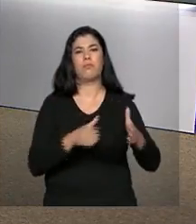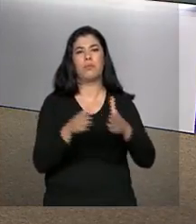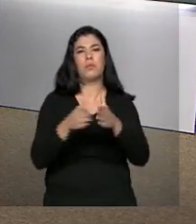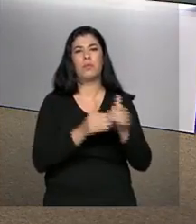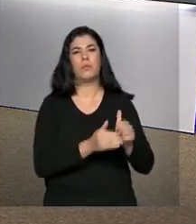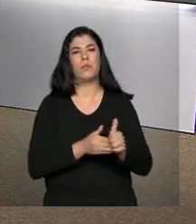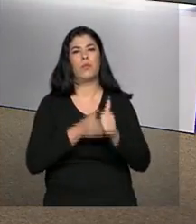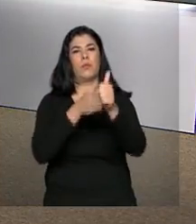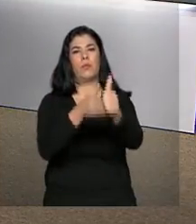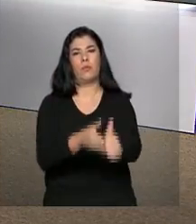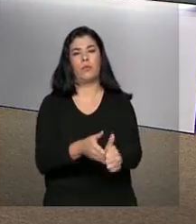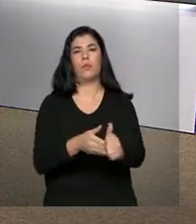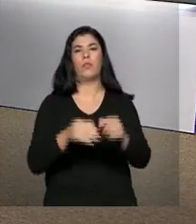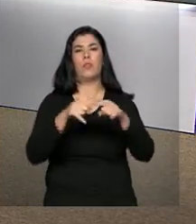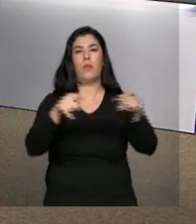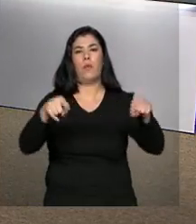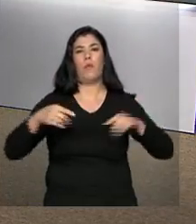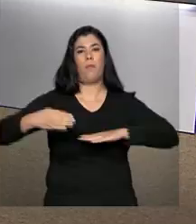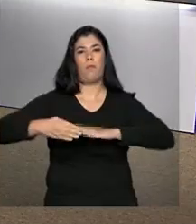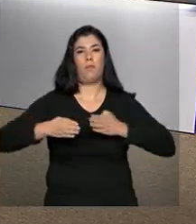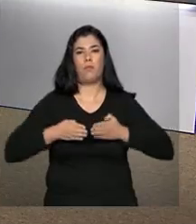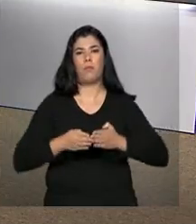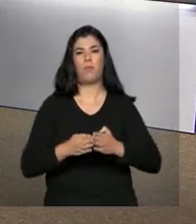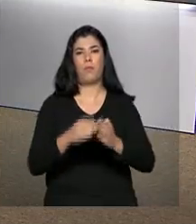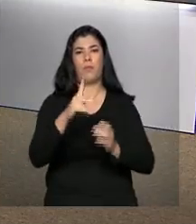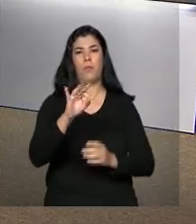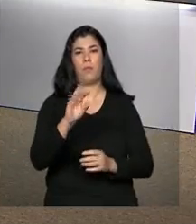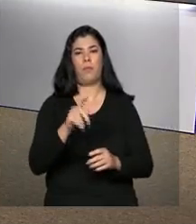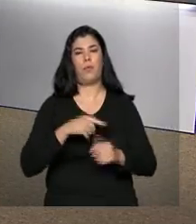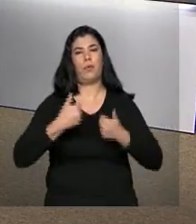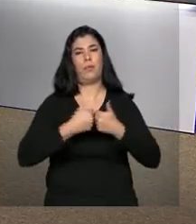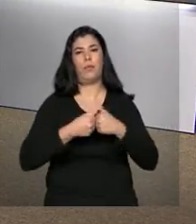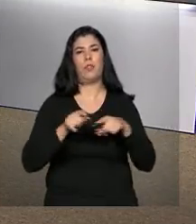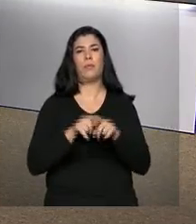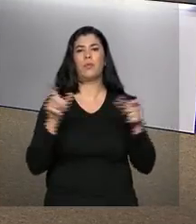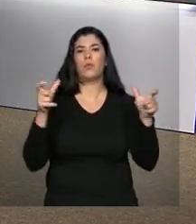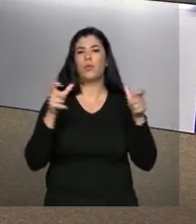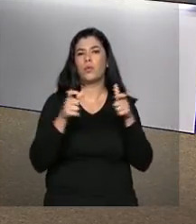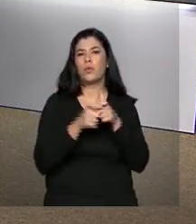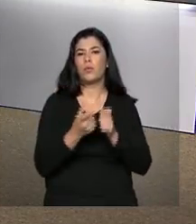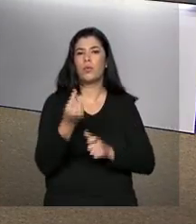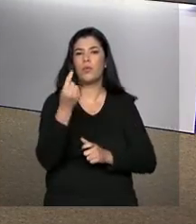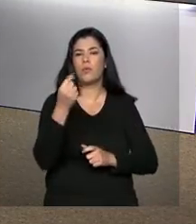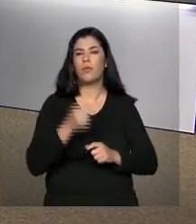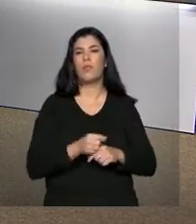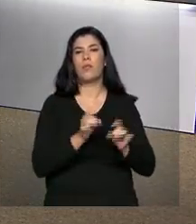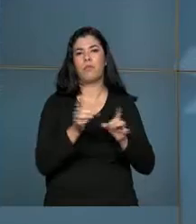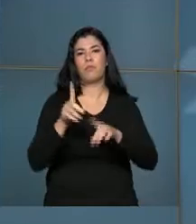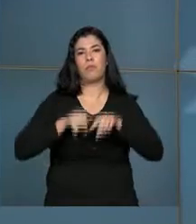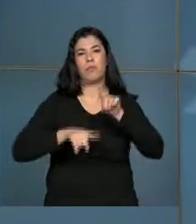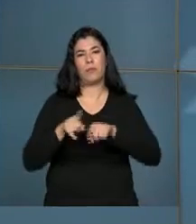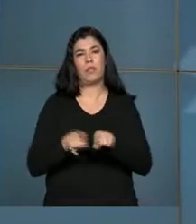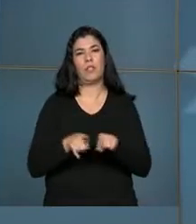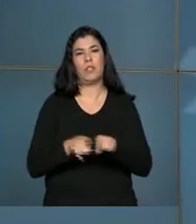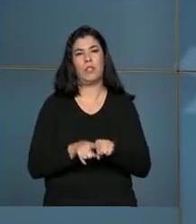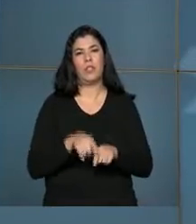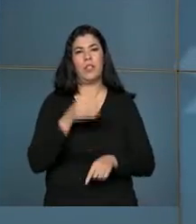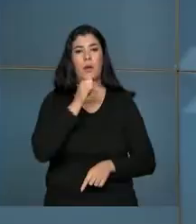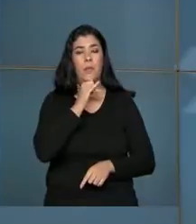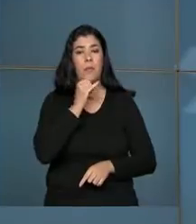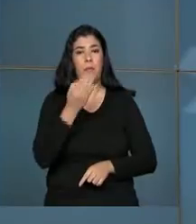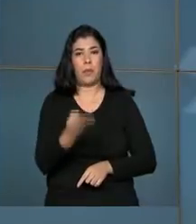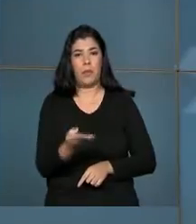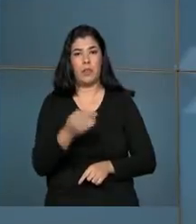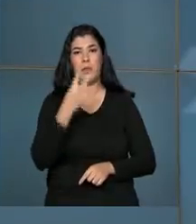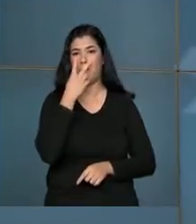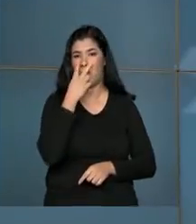nacional até o porto mais próximo, reduzindo assim o custo da exportação e o preço final do produto. O Porto de Santos,